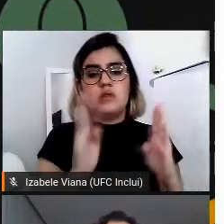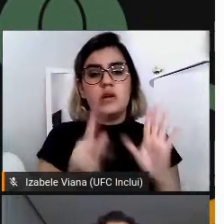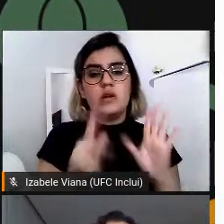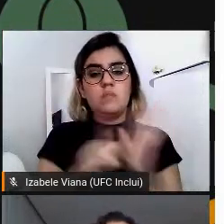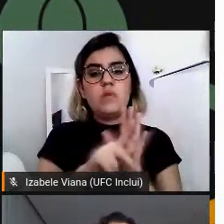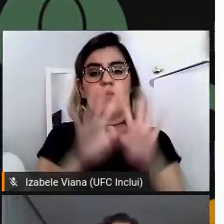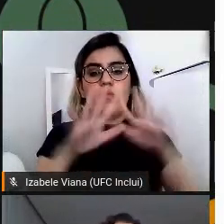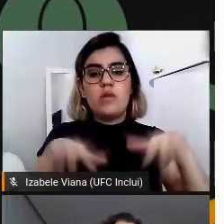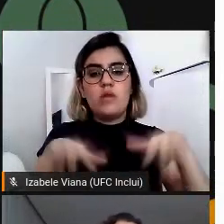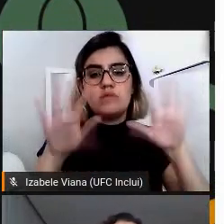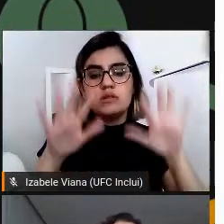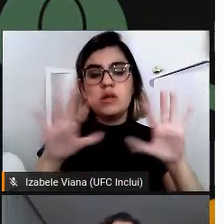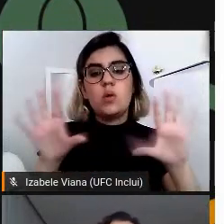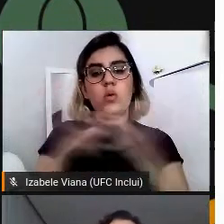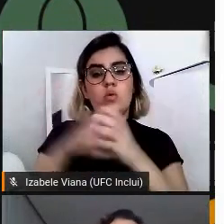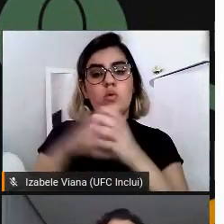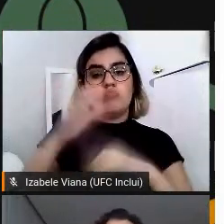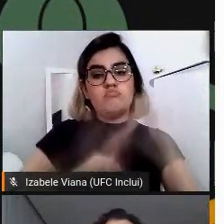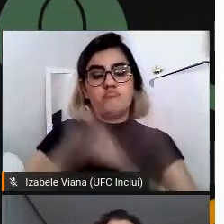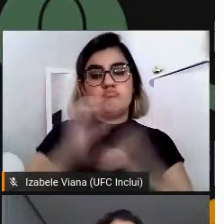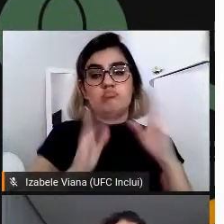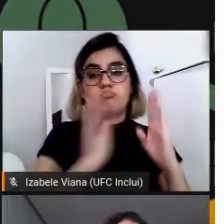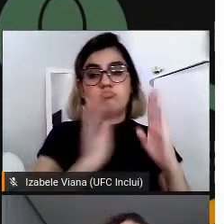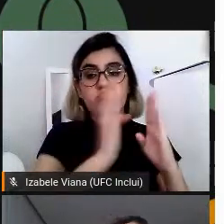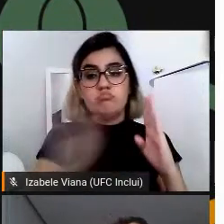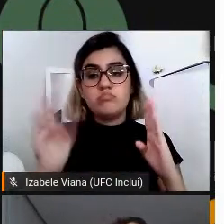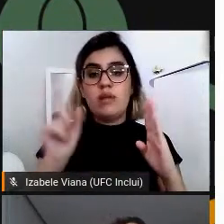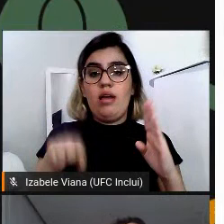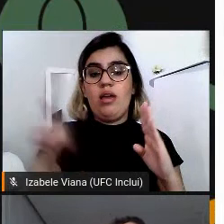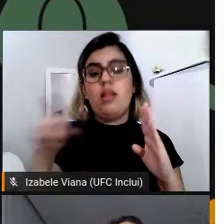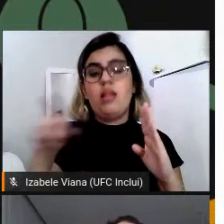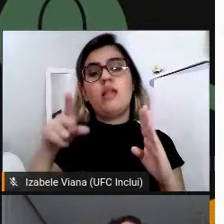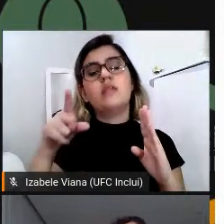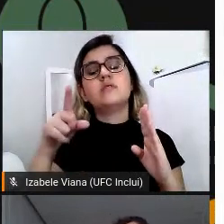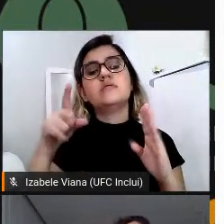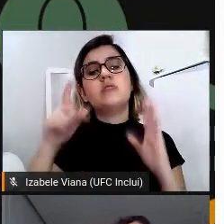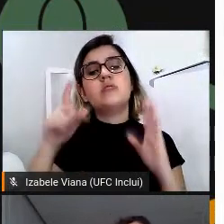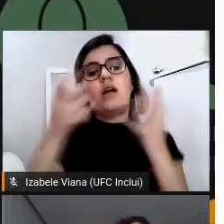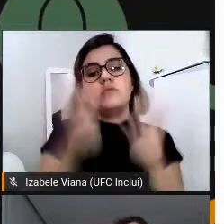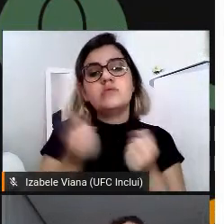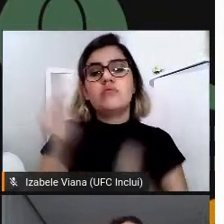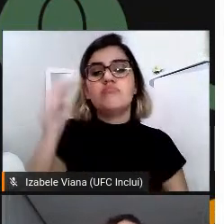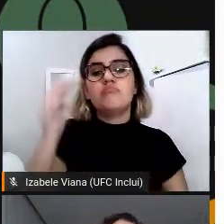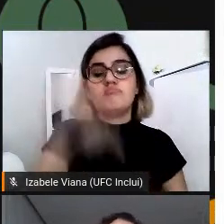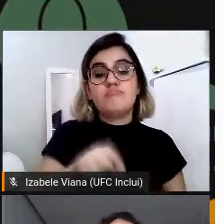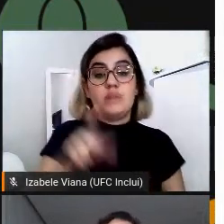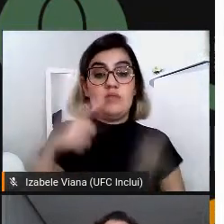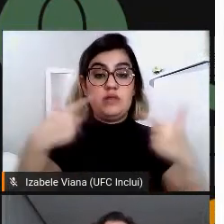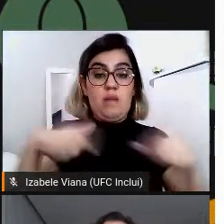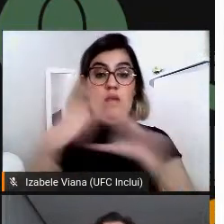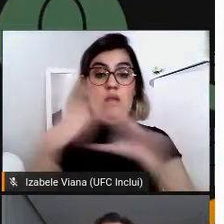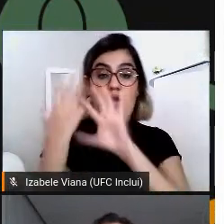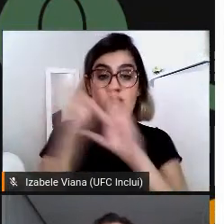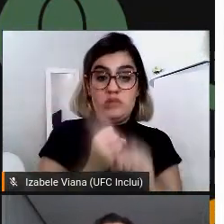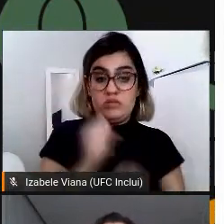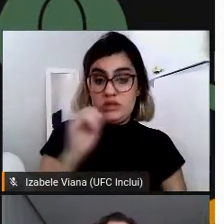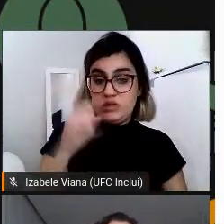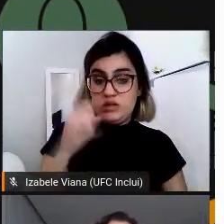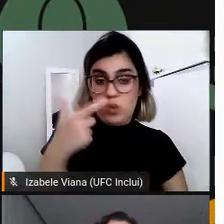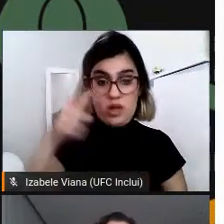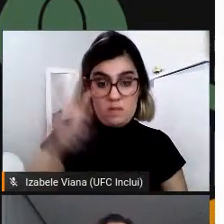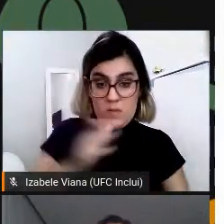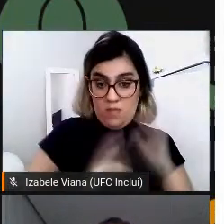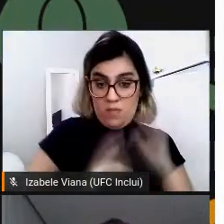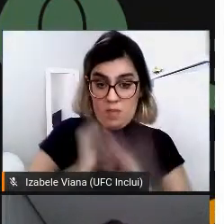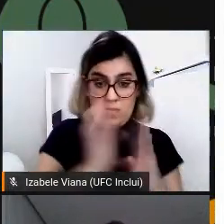as bibliotecárias, né? Por essa iniciativa, enfim. Então, o trabalho de revisão sem bibliotecária, ele não acontece, né? E eu